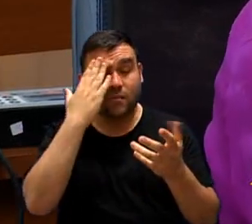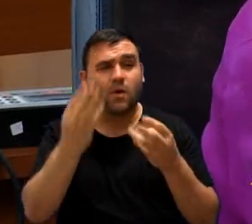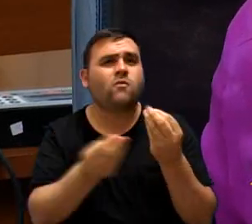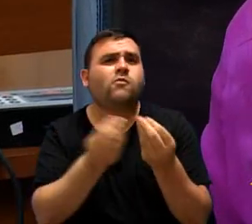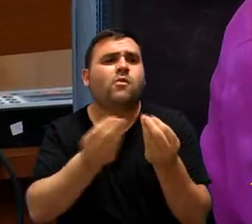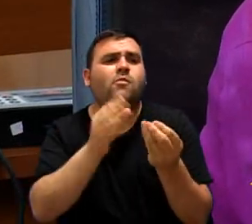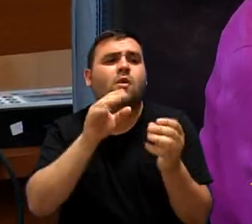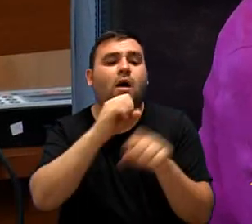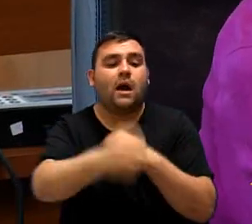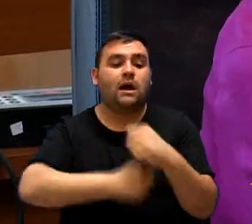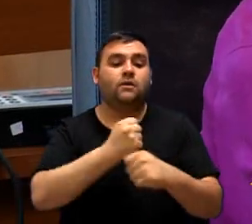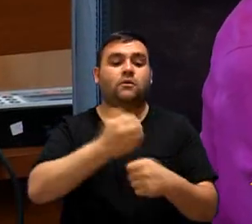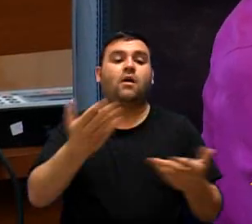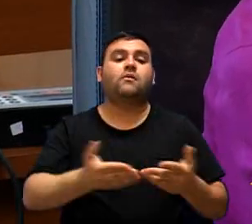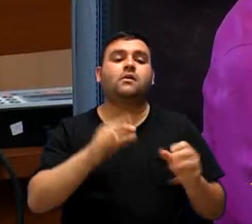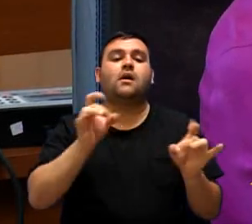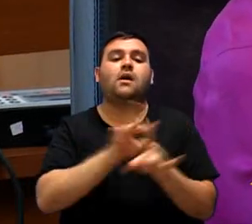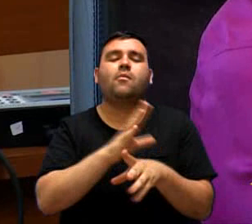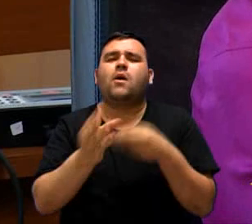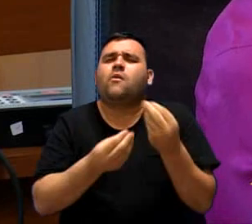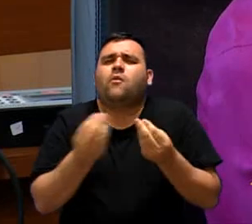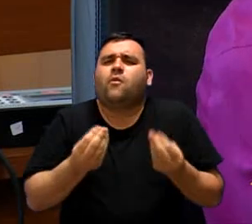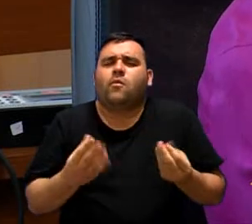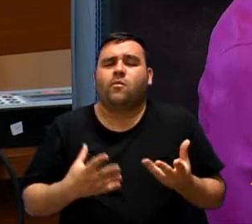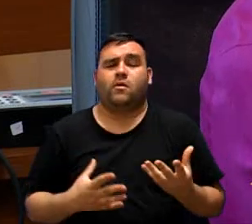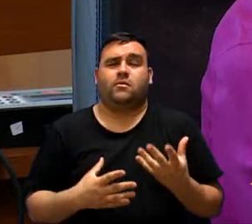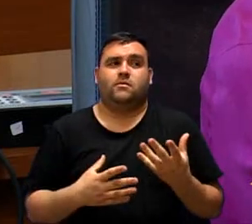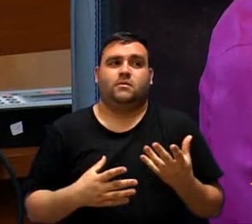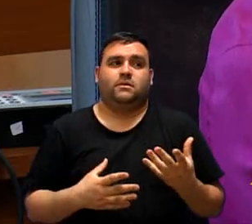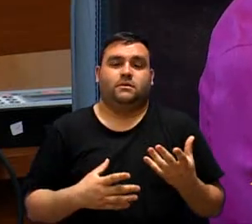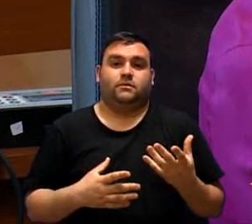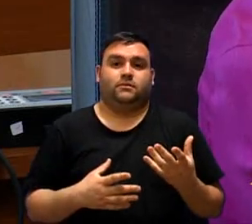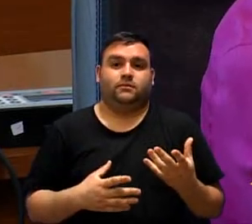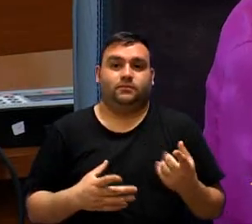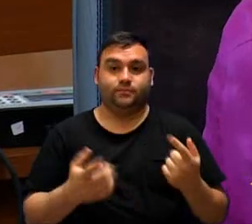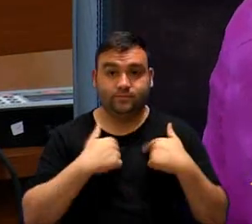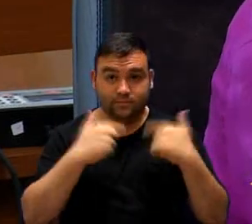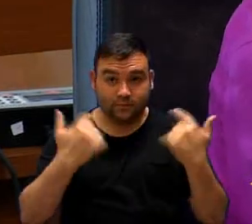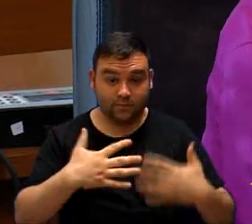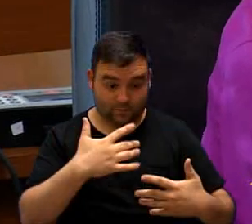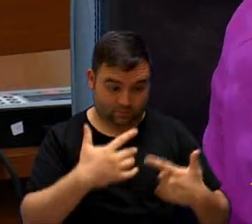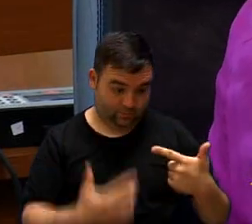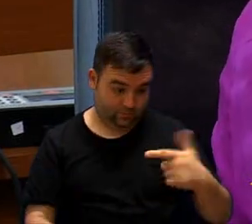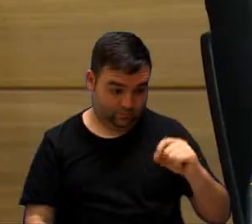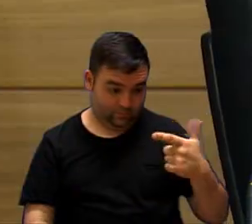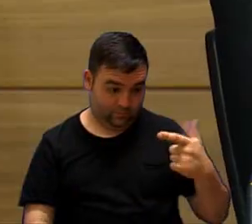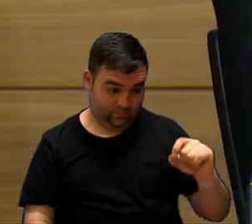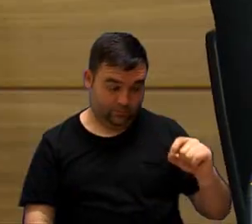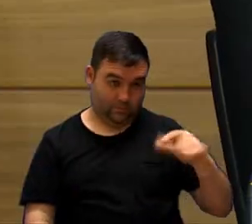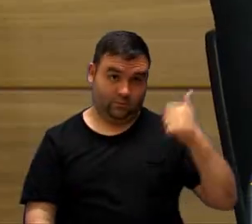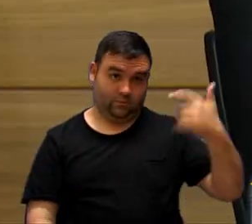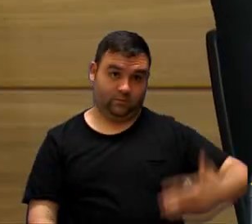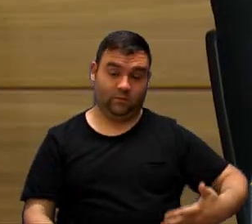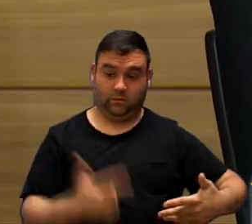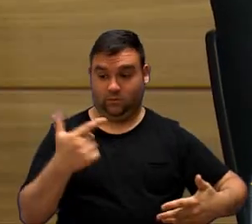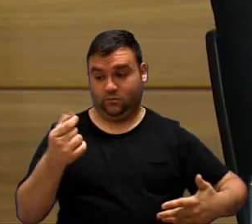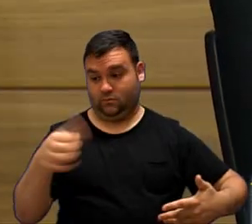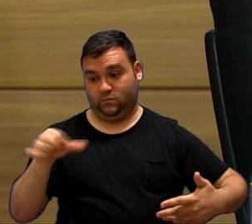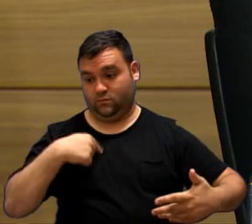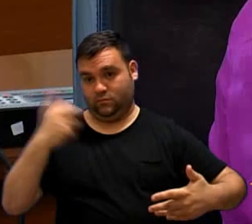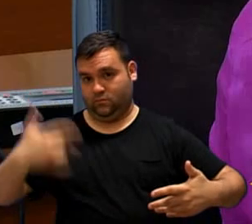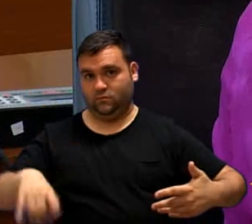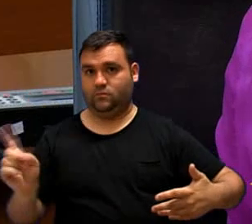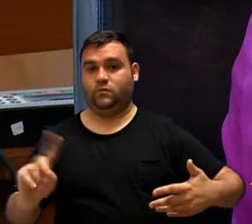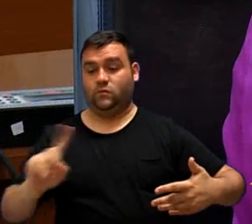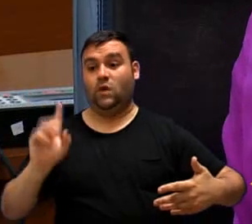vamos terminar o ano. Não, mas eu estou aqui para falar sobre o orçamento 2020, não 2019. Eu gostaria de